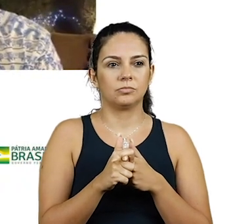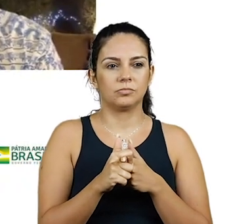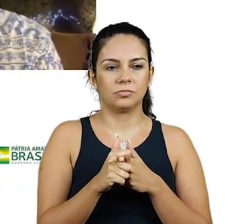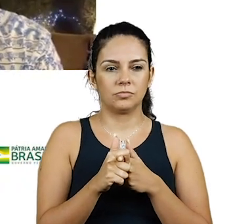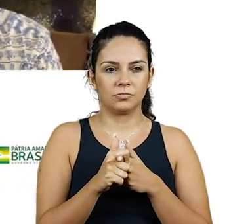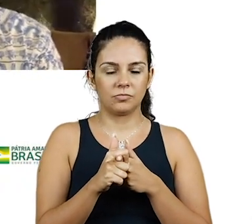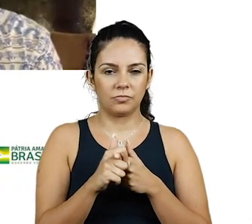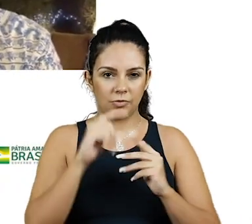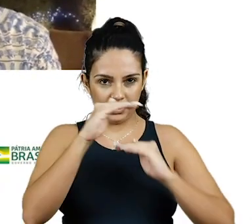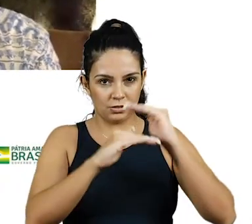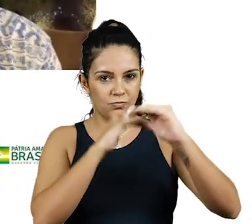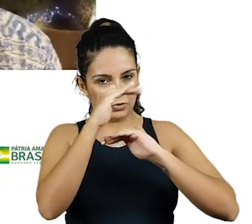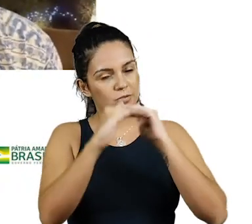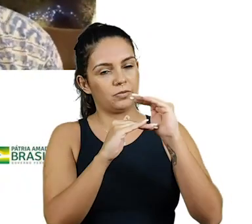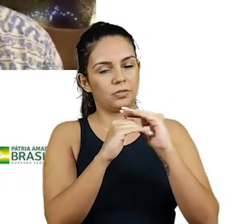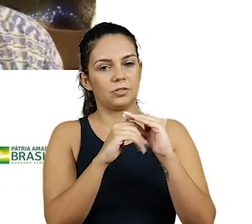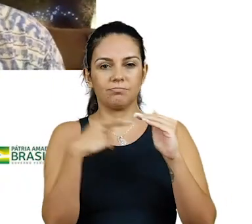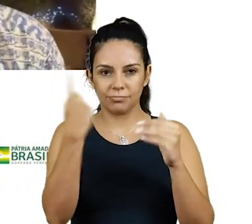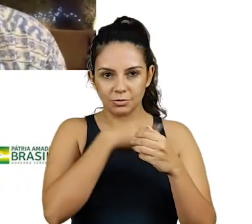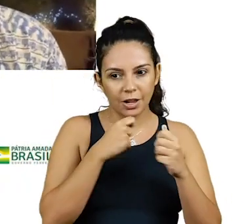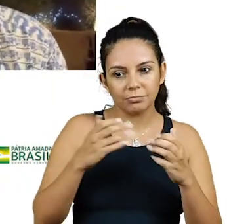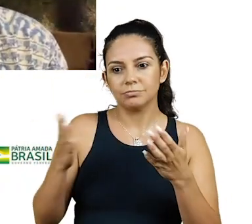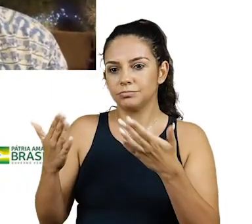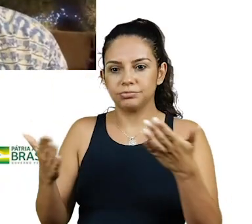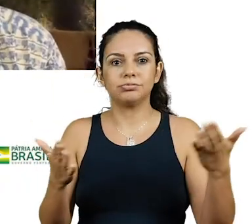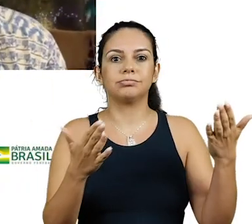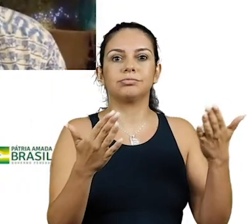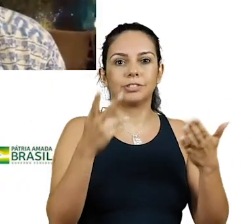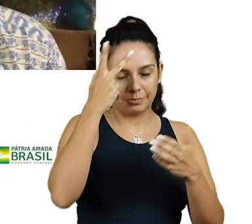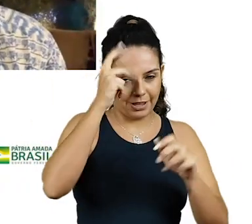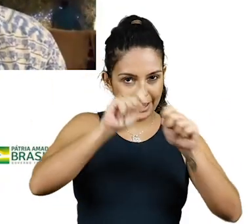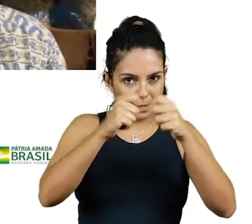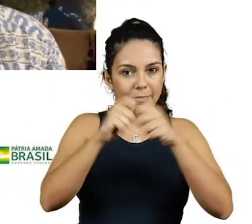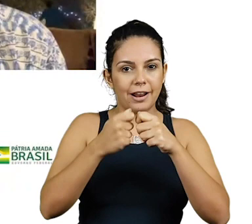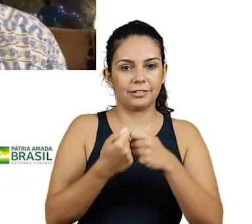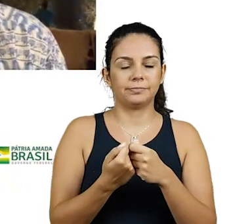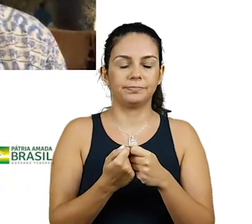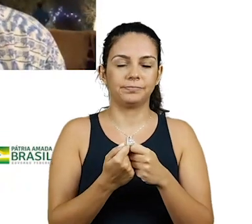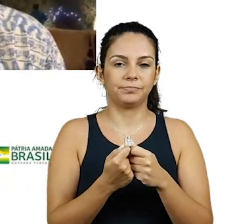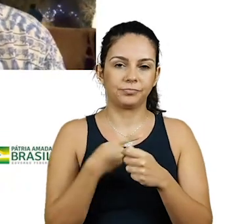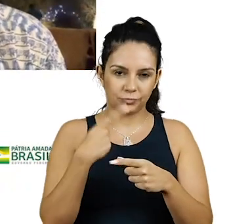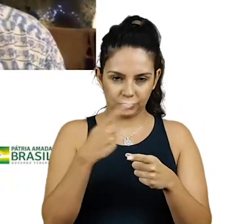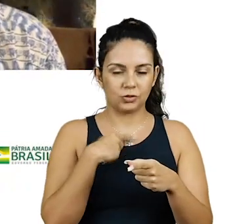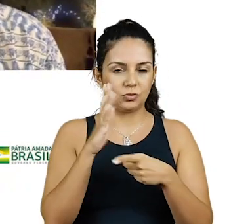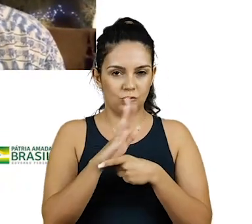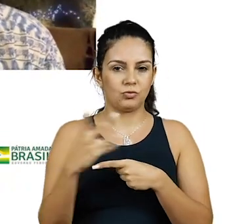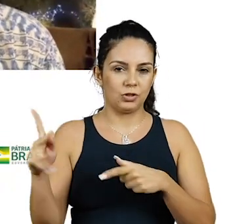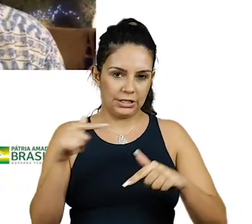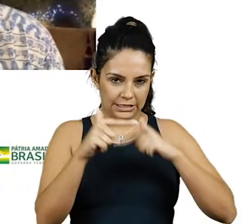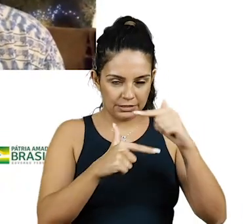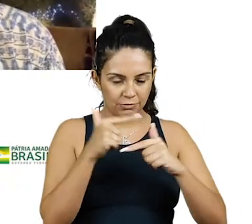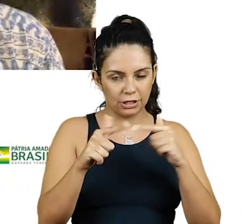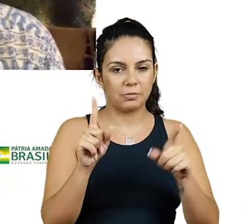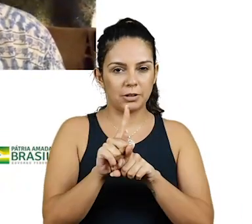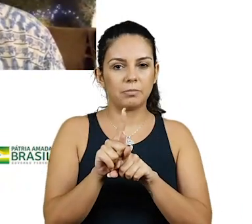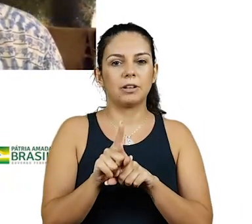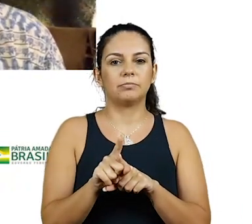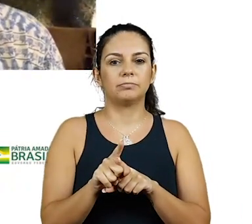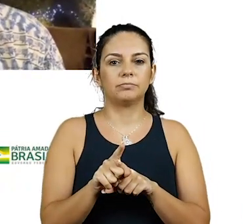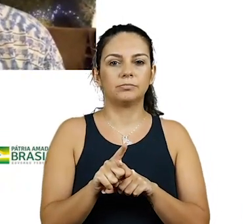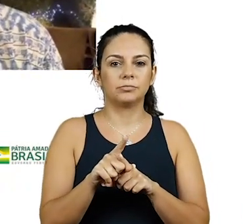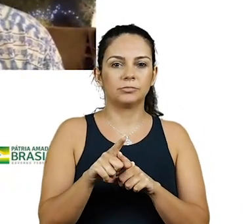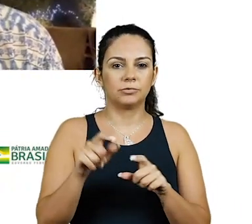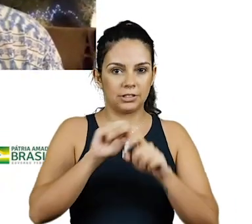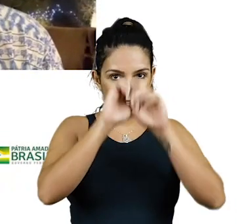sendo desenvolvidas terão que, aos poucos, ser quebradas. E eu acho que a minha tarefa, a sua tarefa, principalmente, com